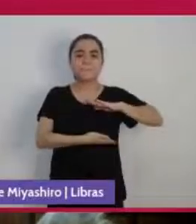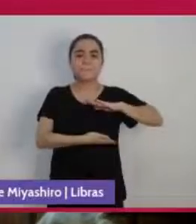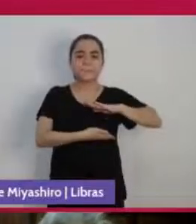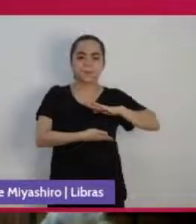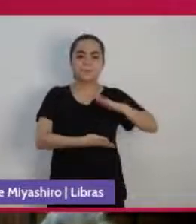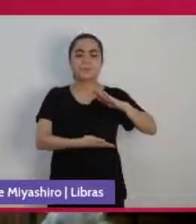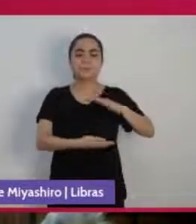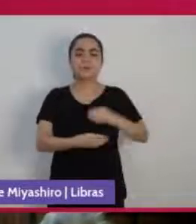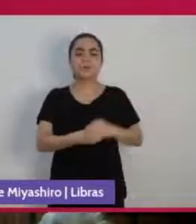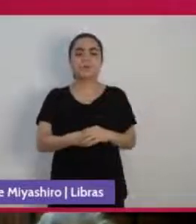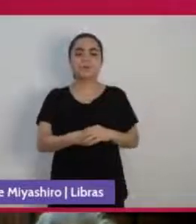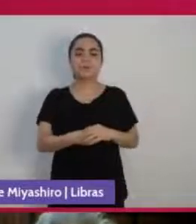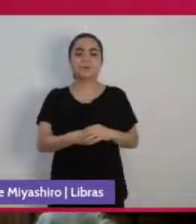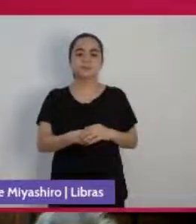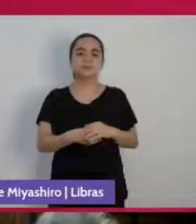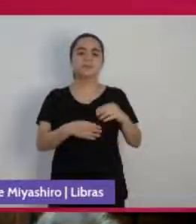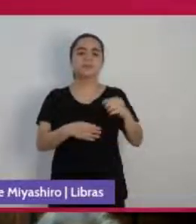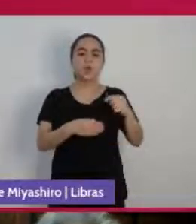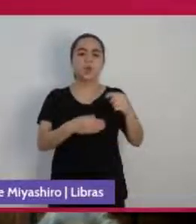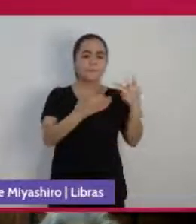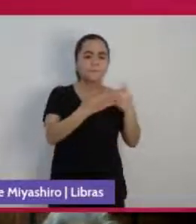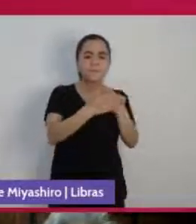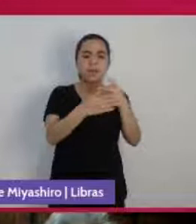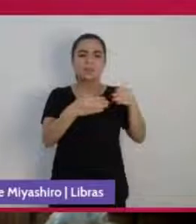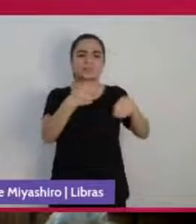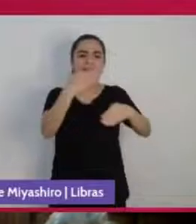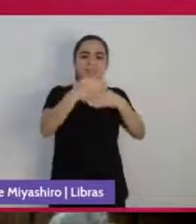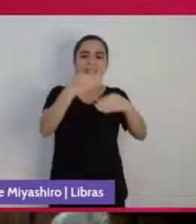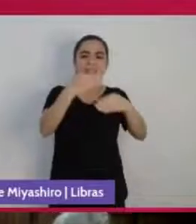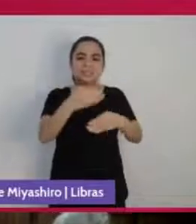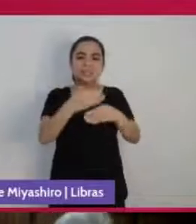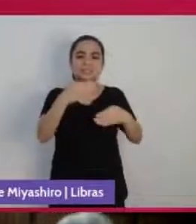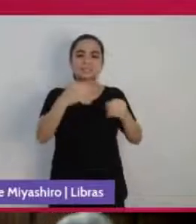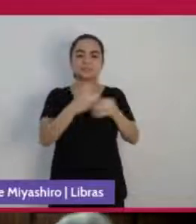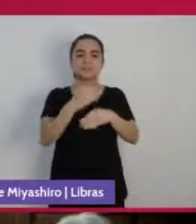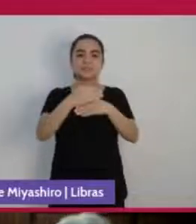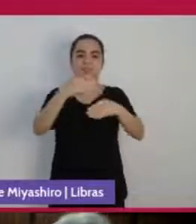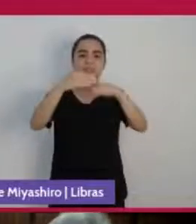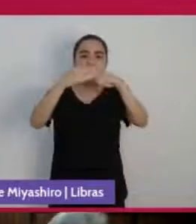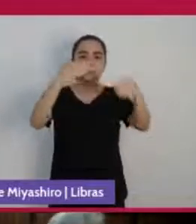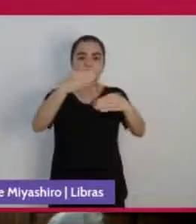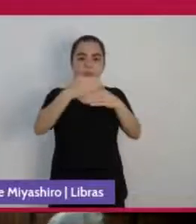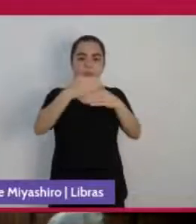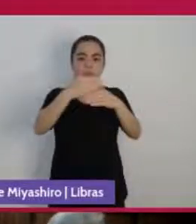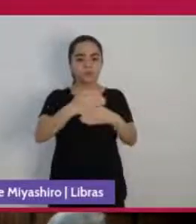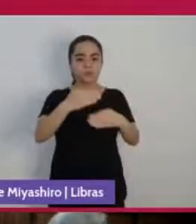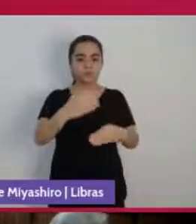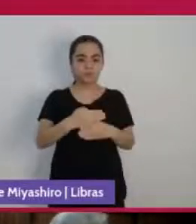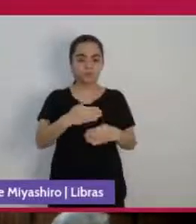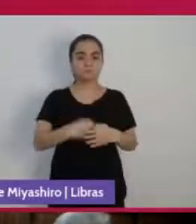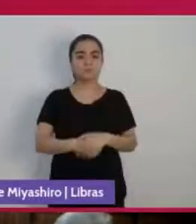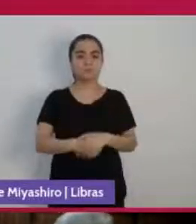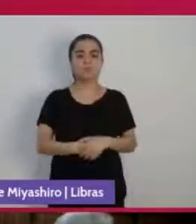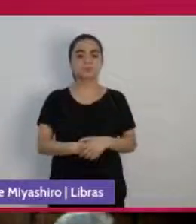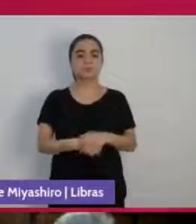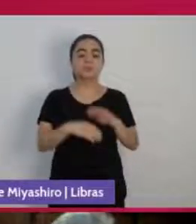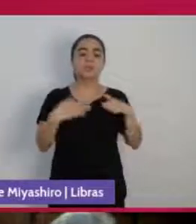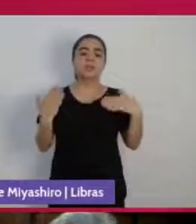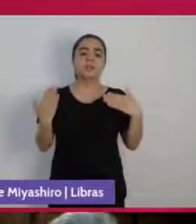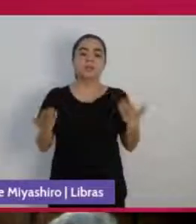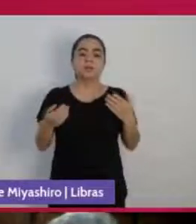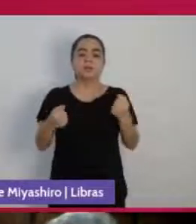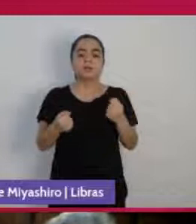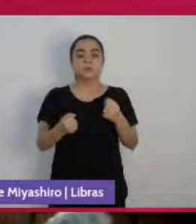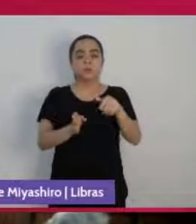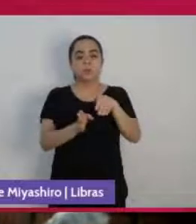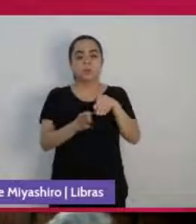incidência crânio-caudal, incidência médio-lateral oblíqua e incidências complementares. Então, eu vou falar um pouquinho de